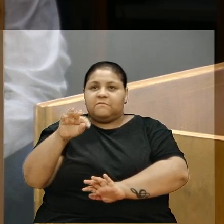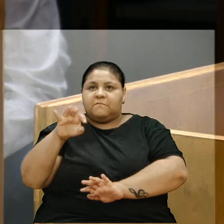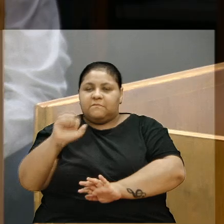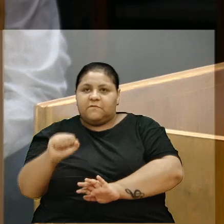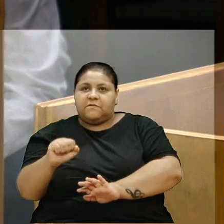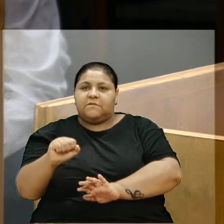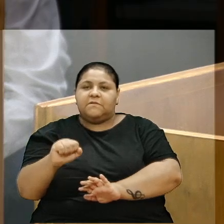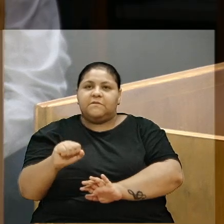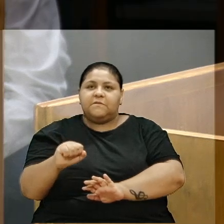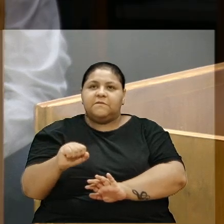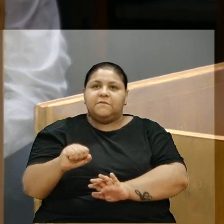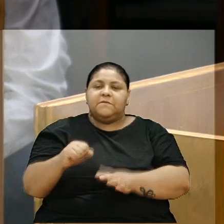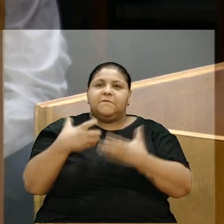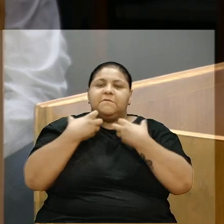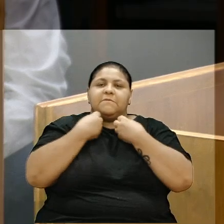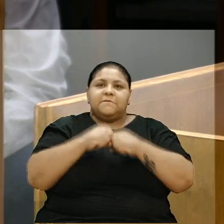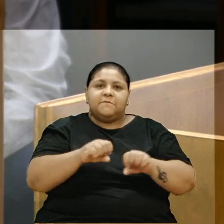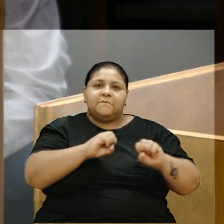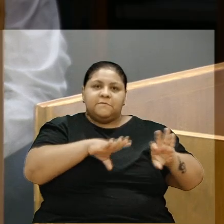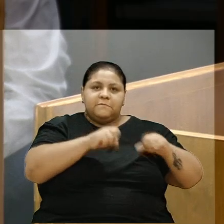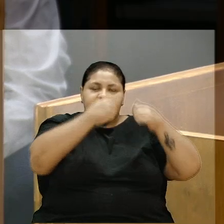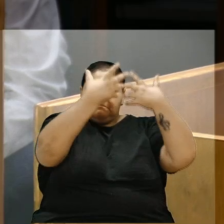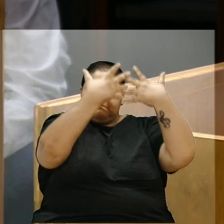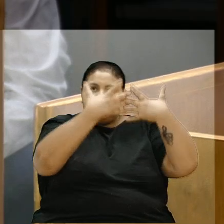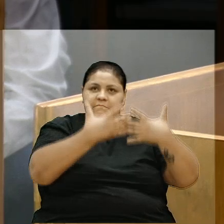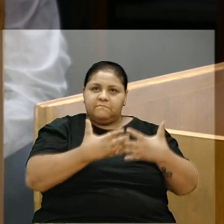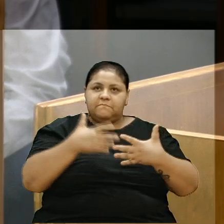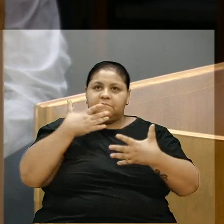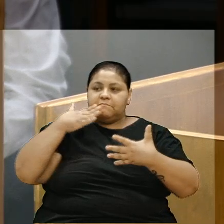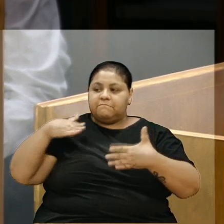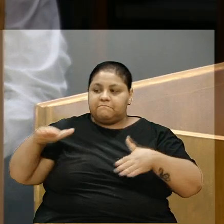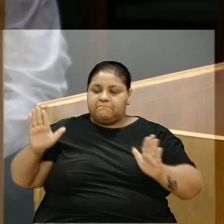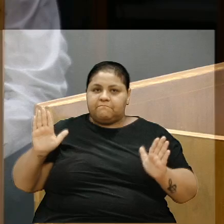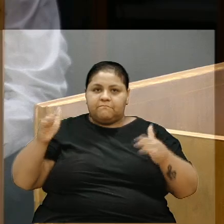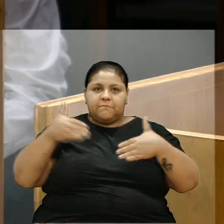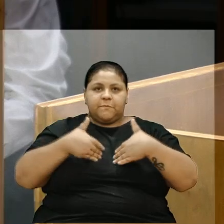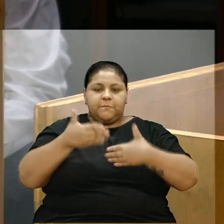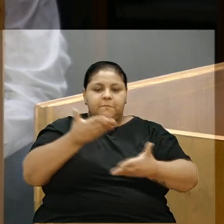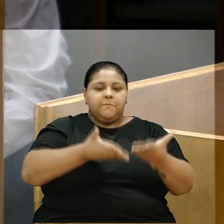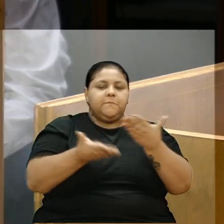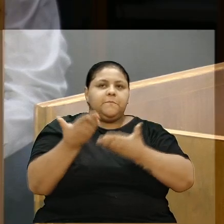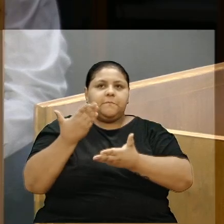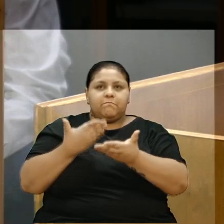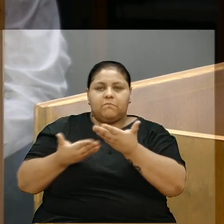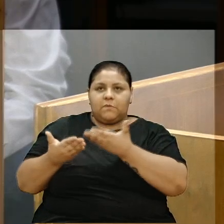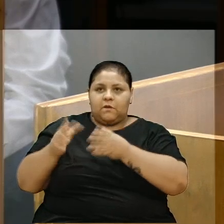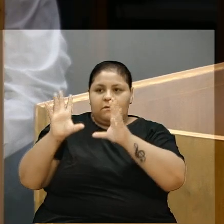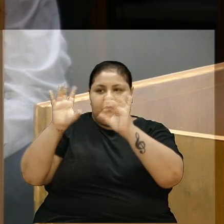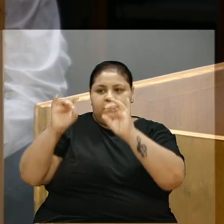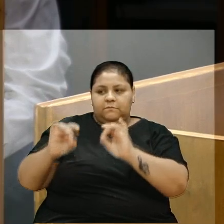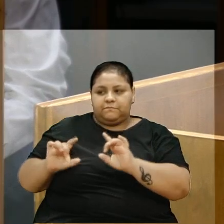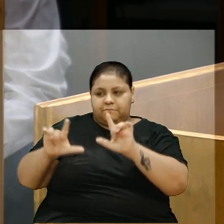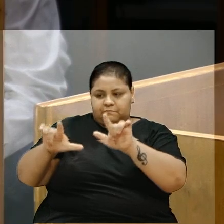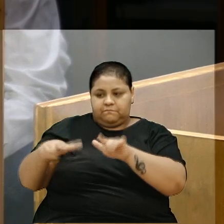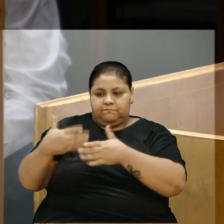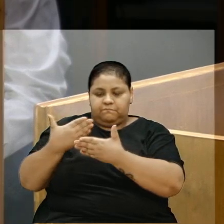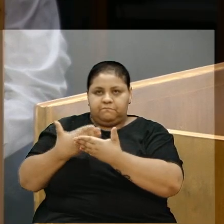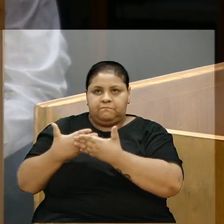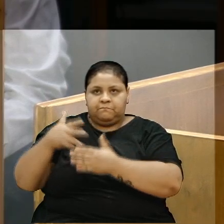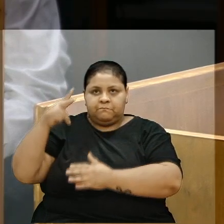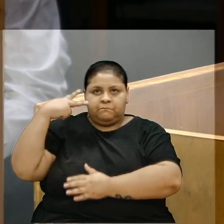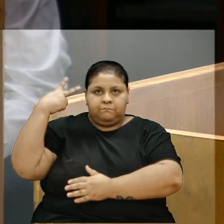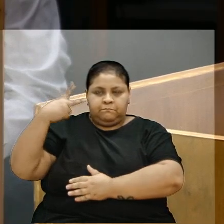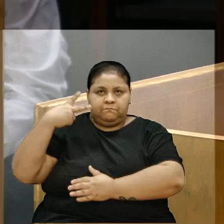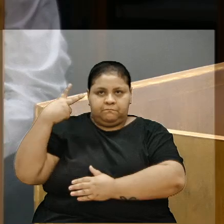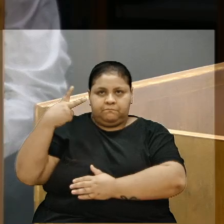meu gabinete para uma reunião e explicar sobre as situações das crianças com autismo, sobre o atendimento especial nas salas de aula. Os vereadores que estiverem na